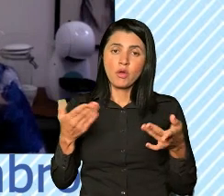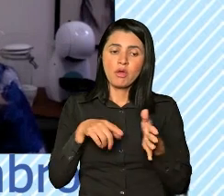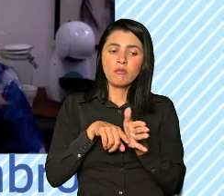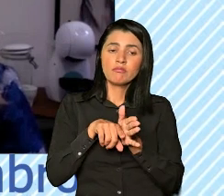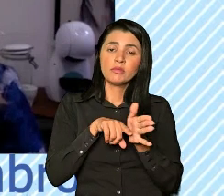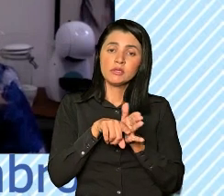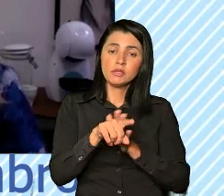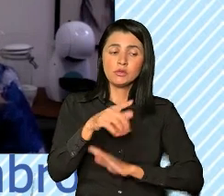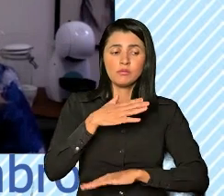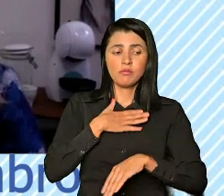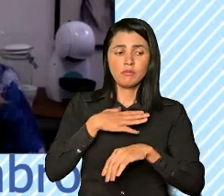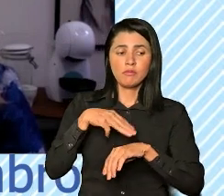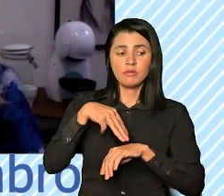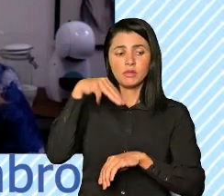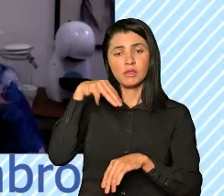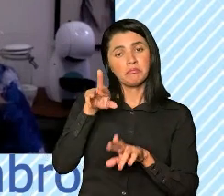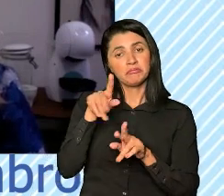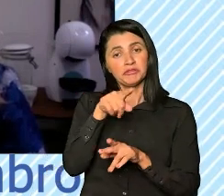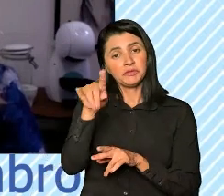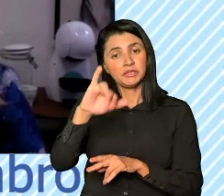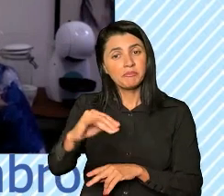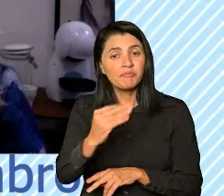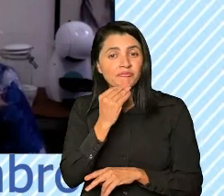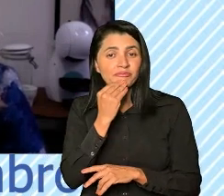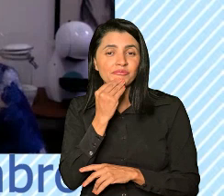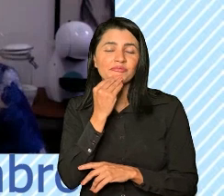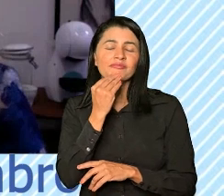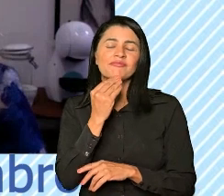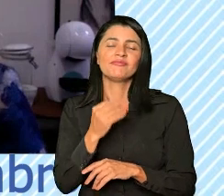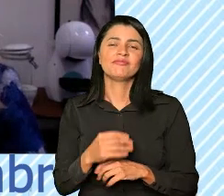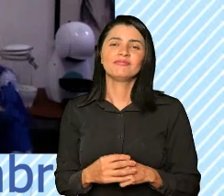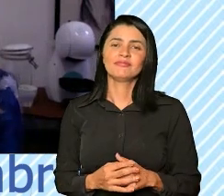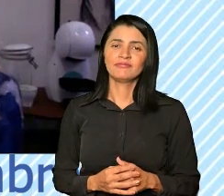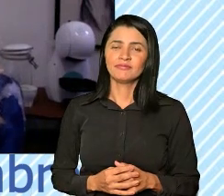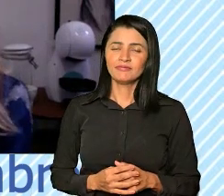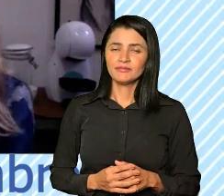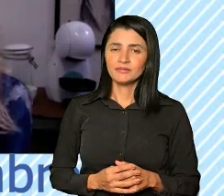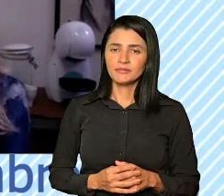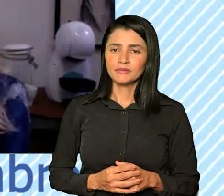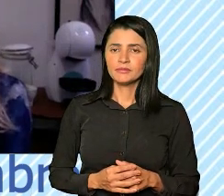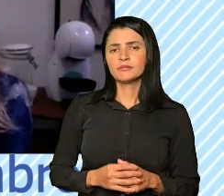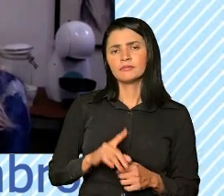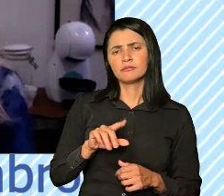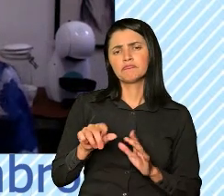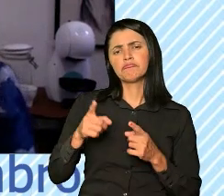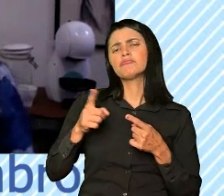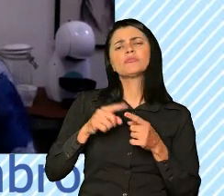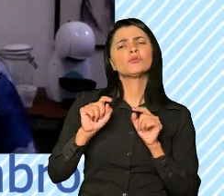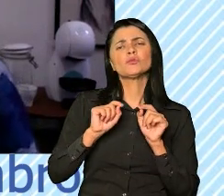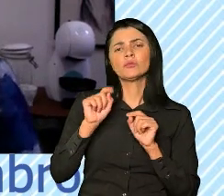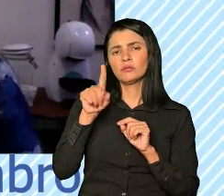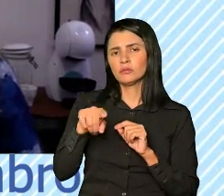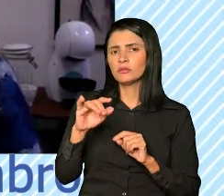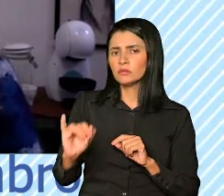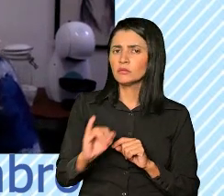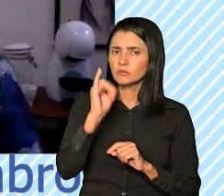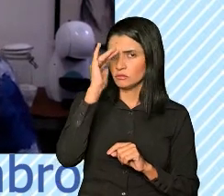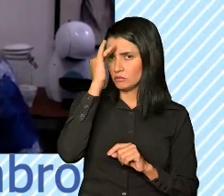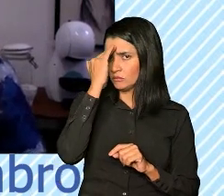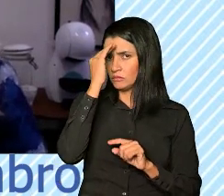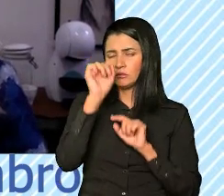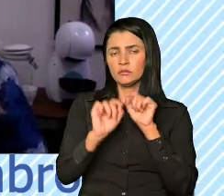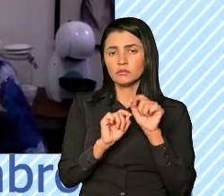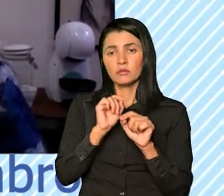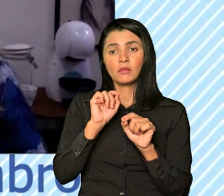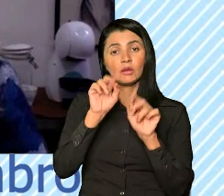meu mestrado, então espero que seja proveitoso a todos. Eu acho que, em primeiro lugar, é importante a gente entender que estamos falando aqui